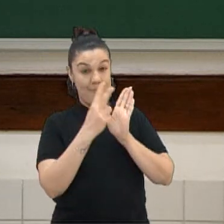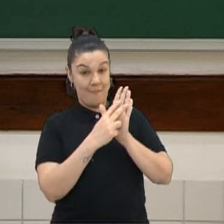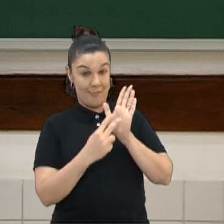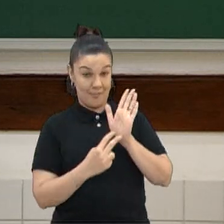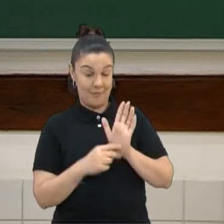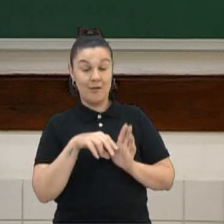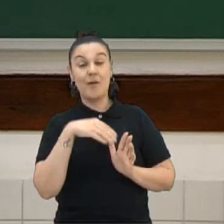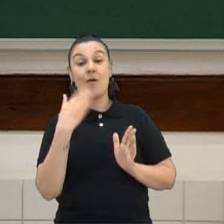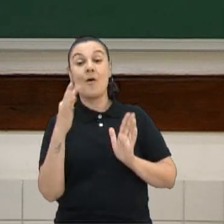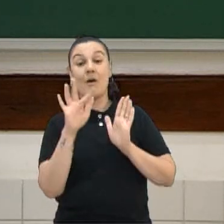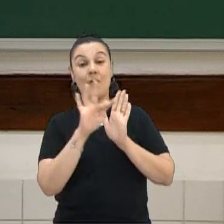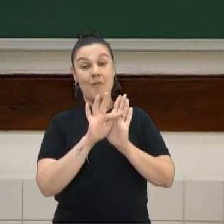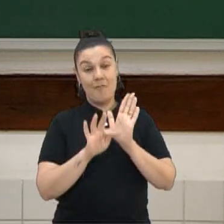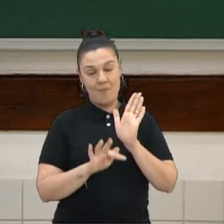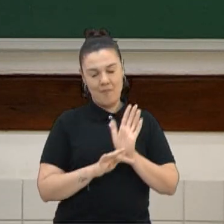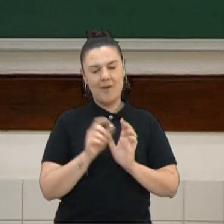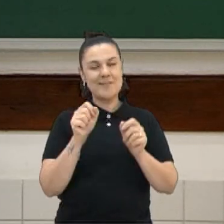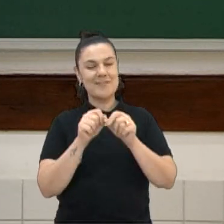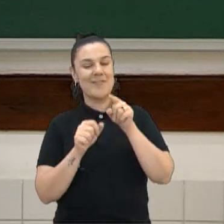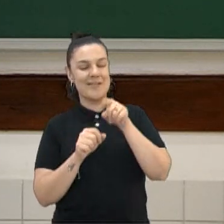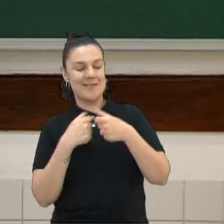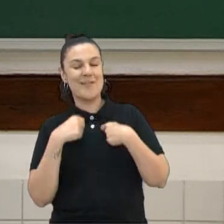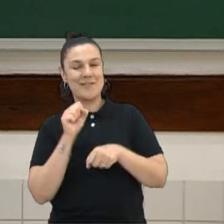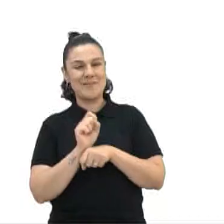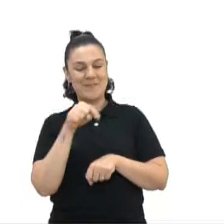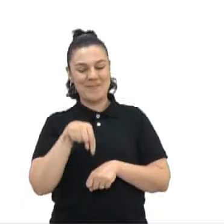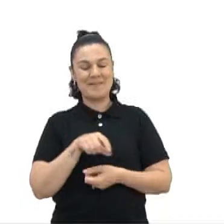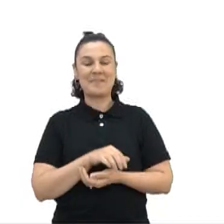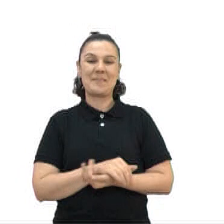e quais são falsas. Faz aí, tô esperando aqui.